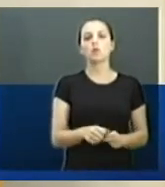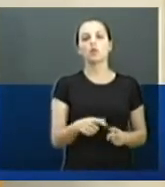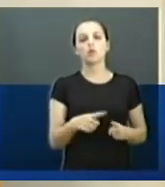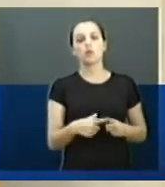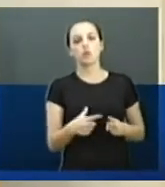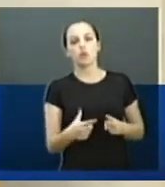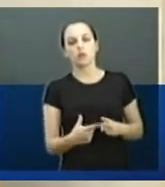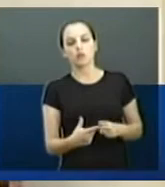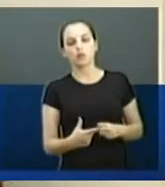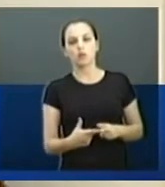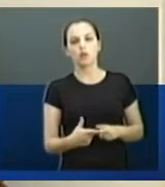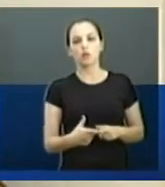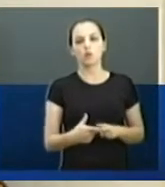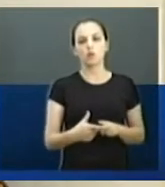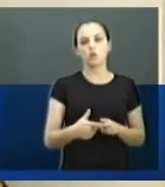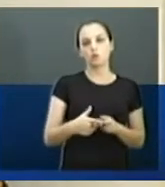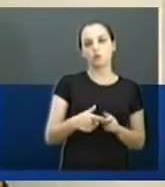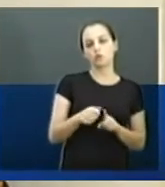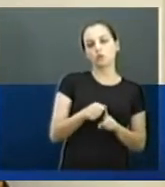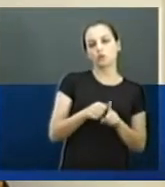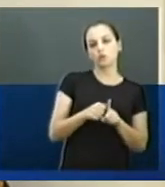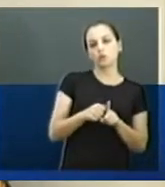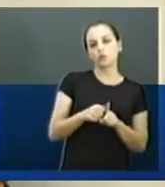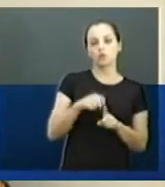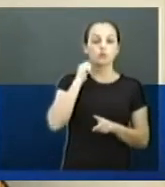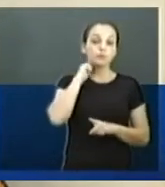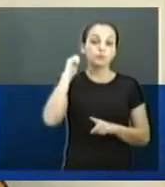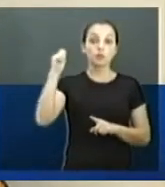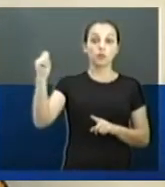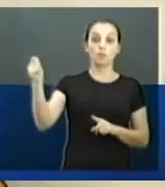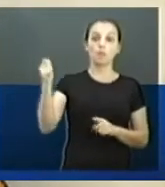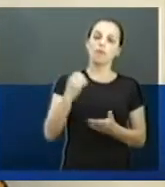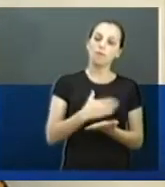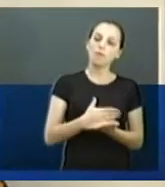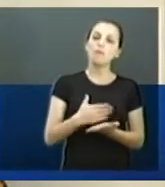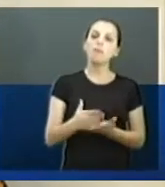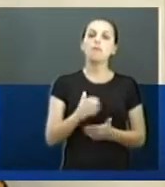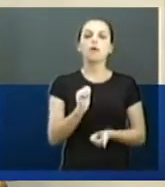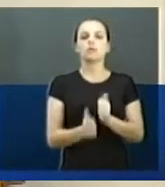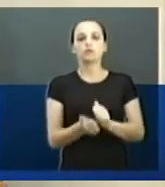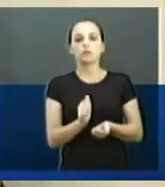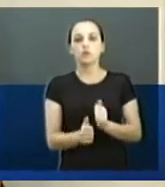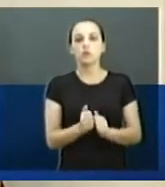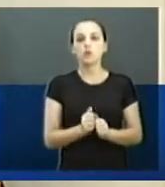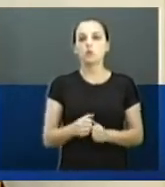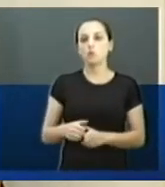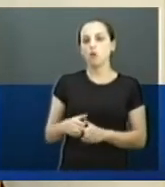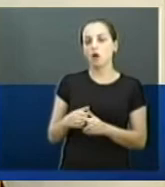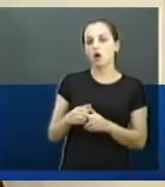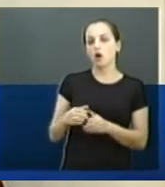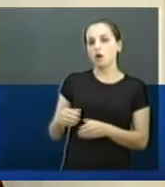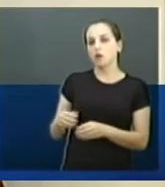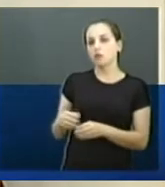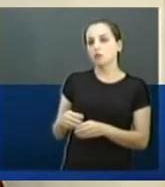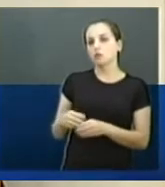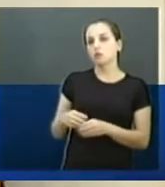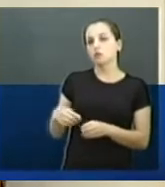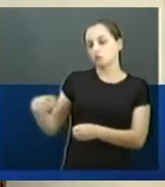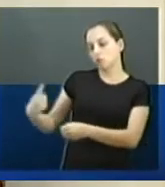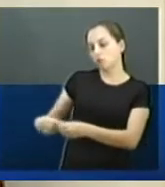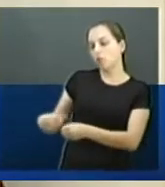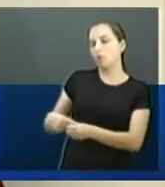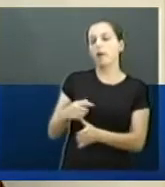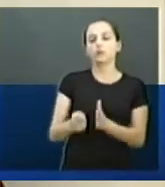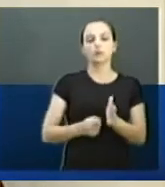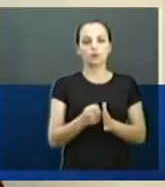do próximo mês de abril, vai começar novamente o Interbairros, quinta edição, depois de uma longa parada. São 24 equipes